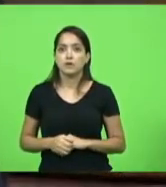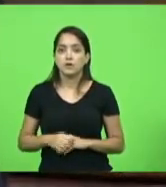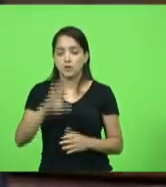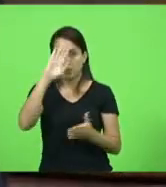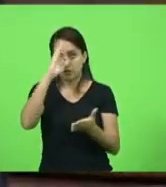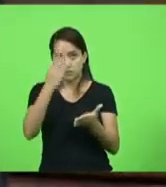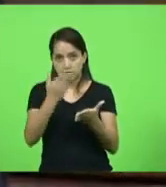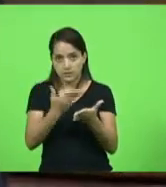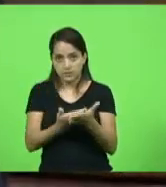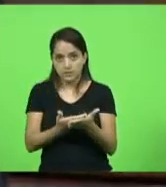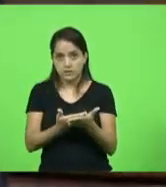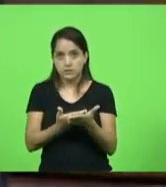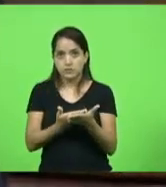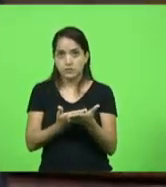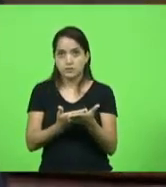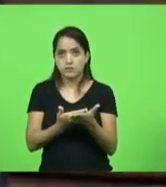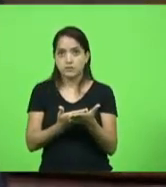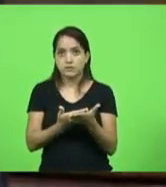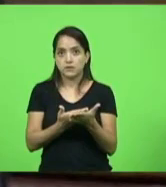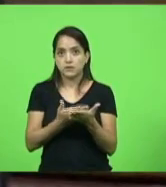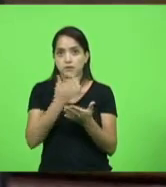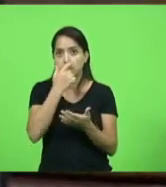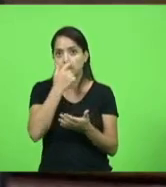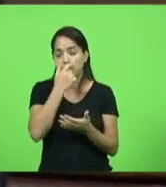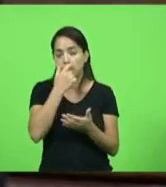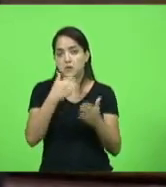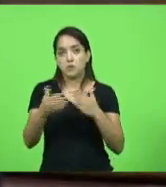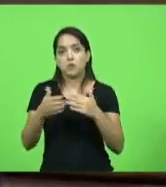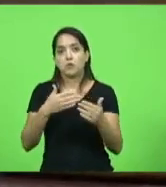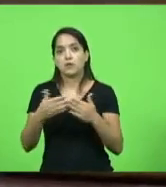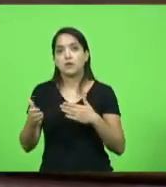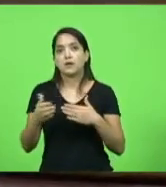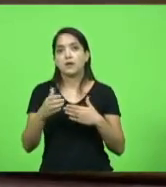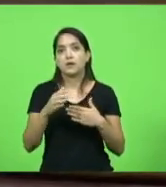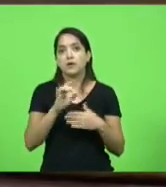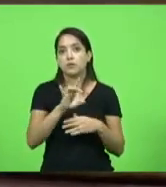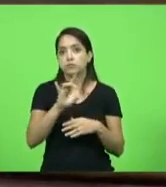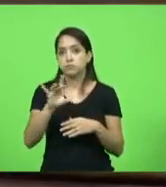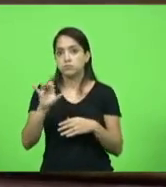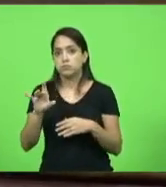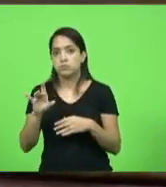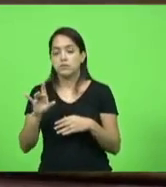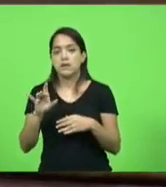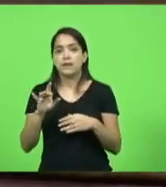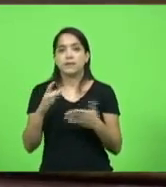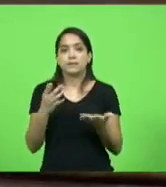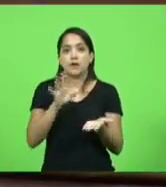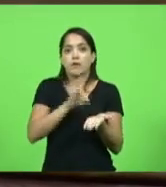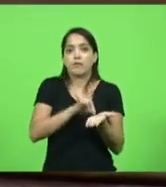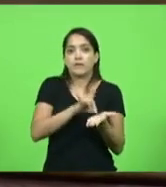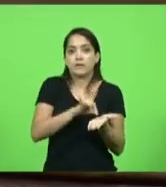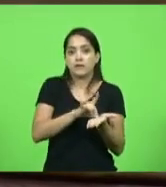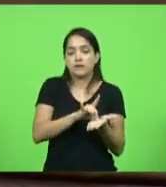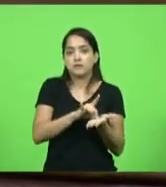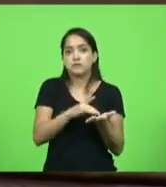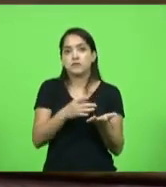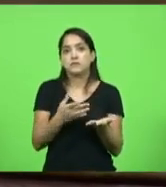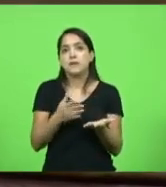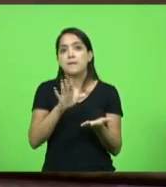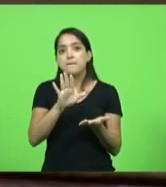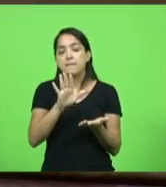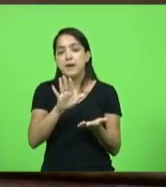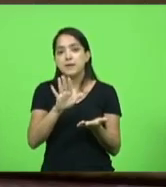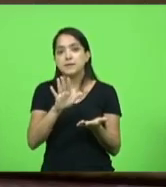acreditamos que qualquer um de nós tenhamos monopólio da verdade. Mas eu faço a minha intervenção, senhor